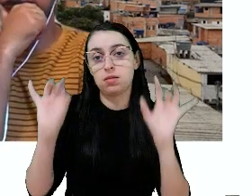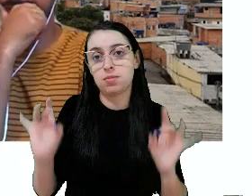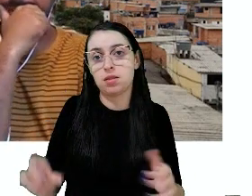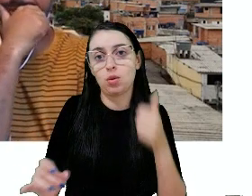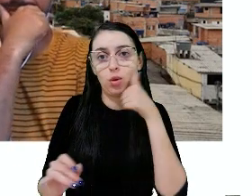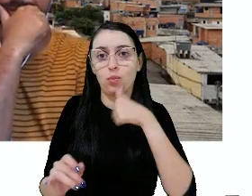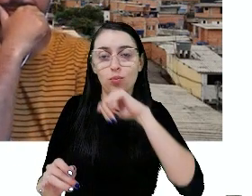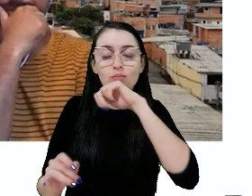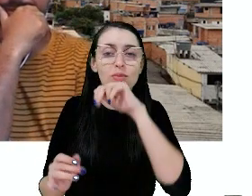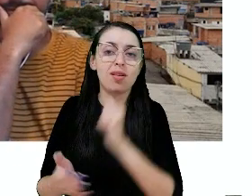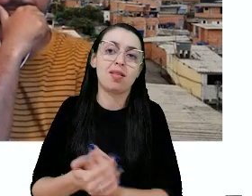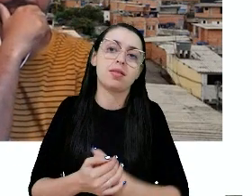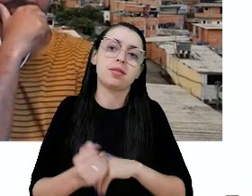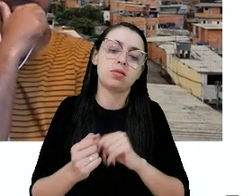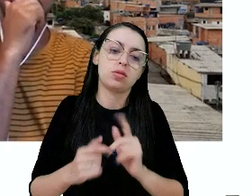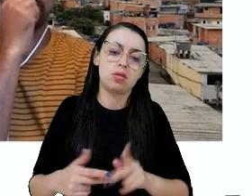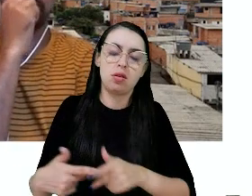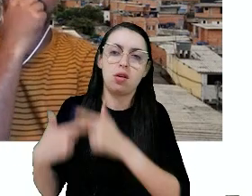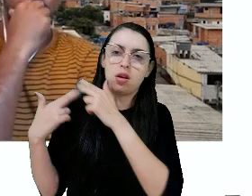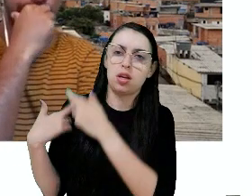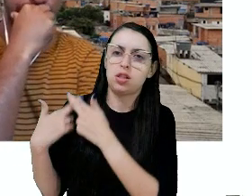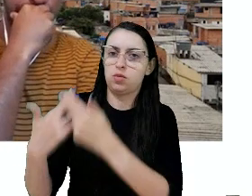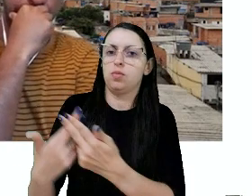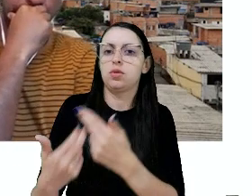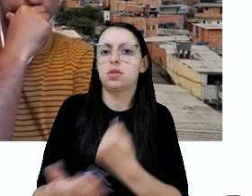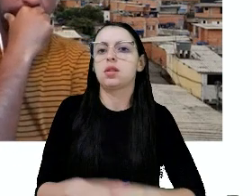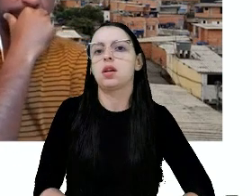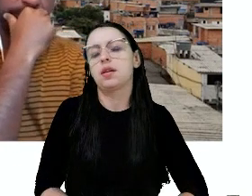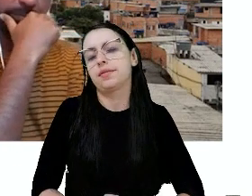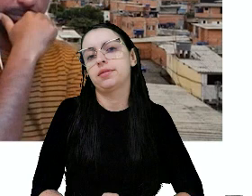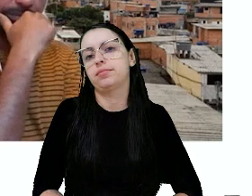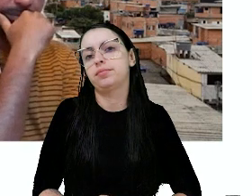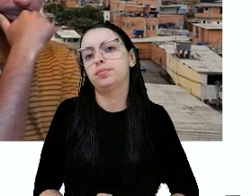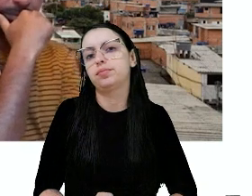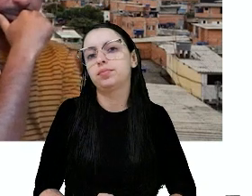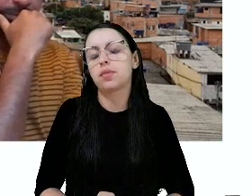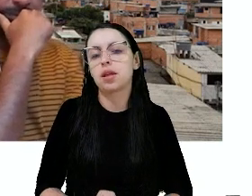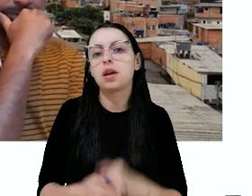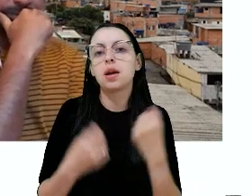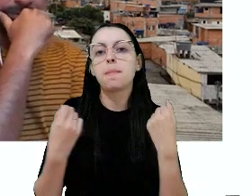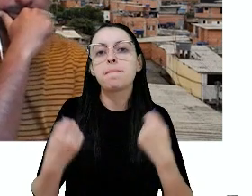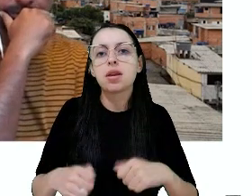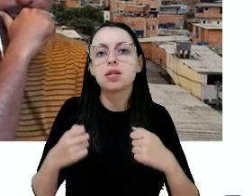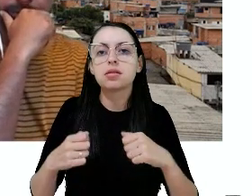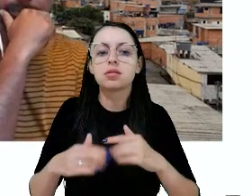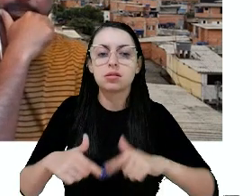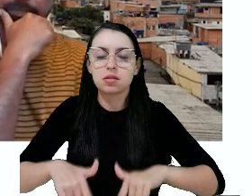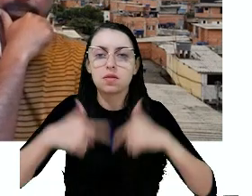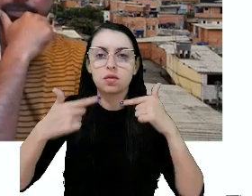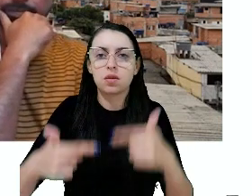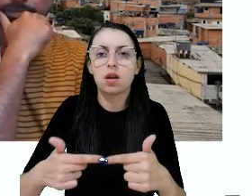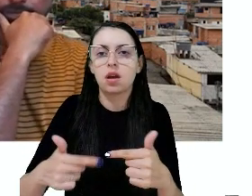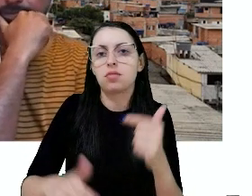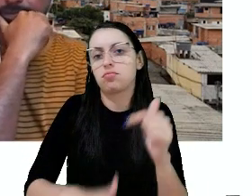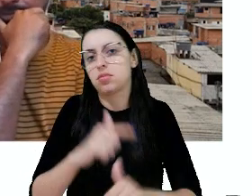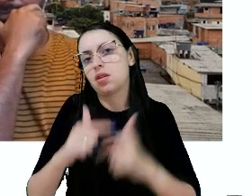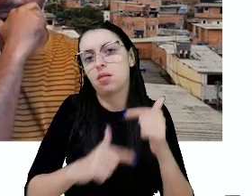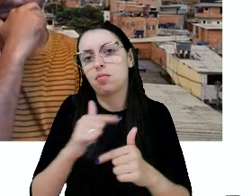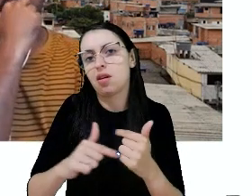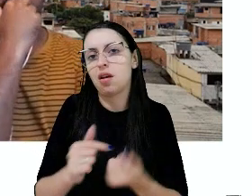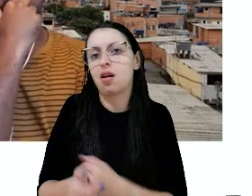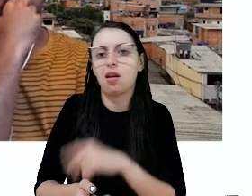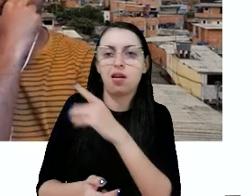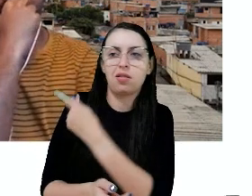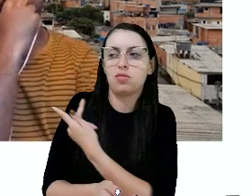que estão à frente aí nesta questão, tendo que enfrentar, né, as questões profissionais,